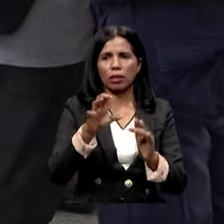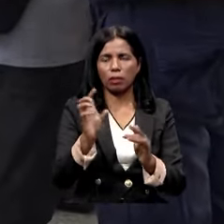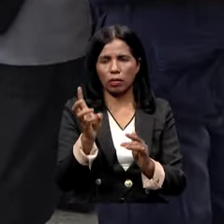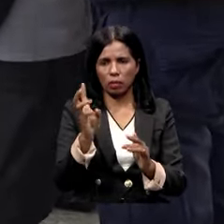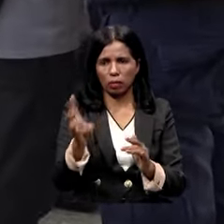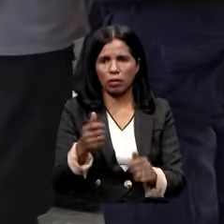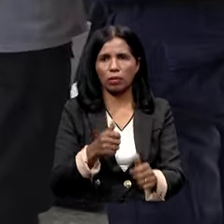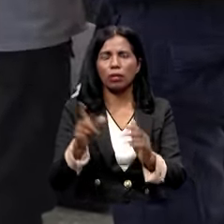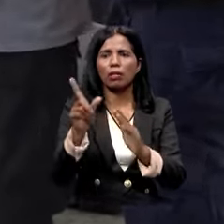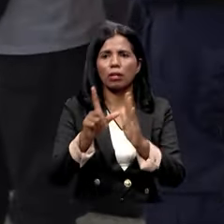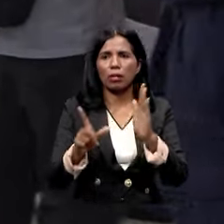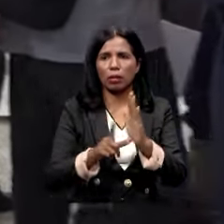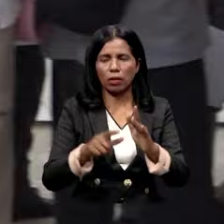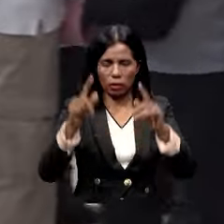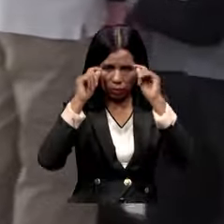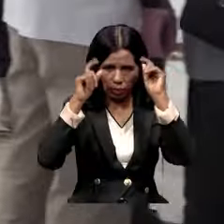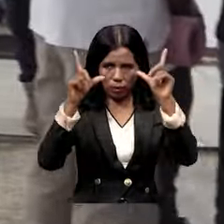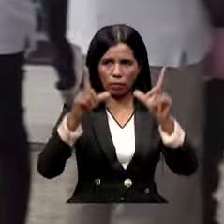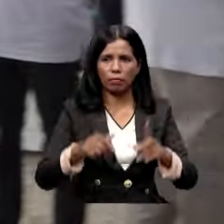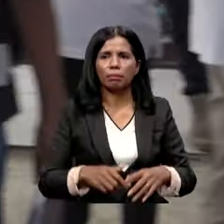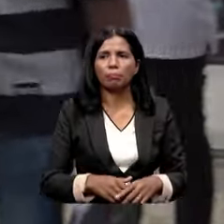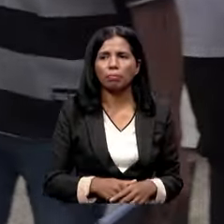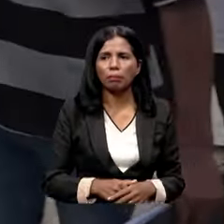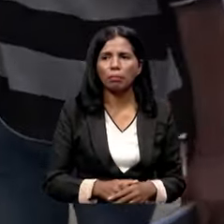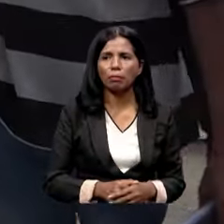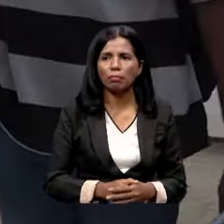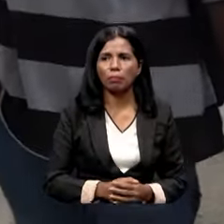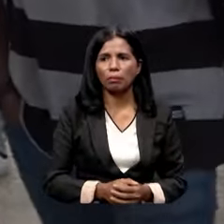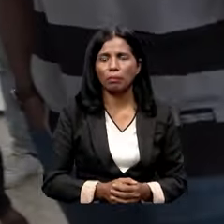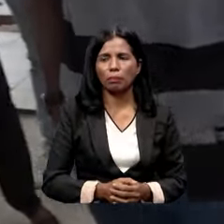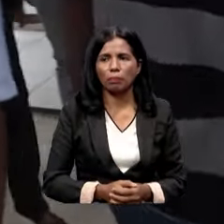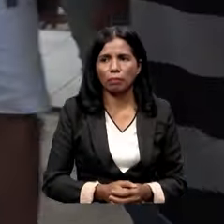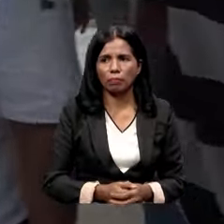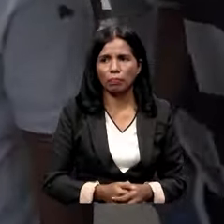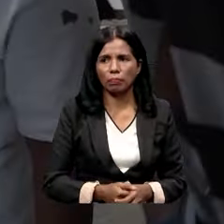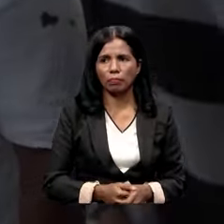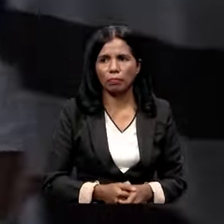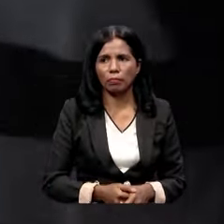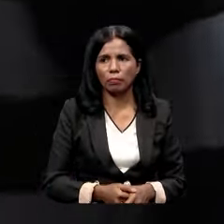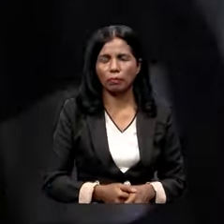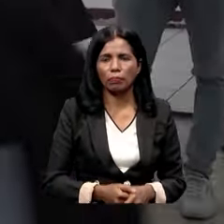do Código Penal Timor-Leste. Emerenciana Martins, Marito da Costa, GMN.